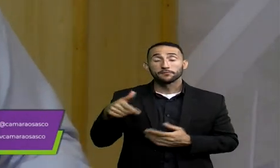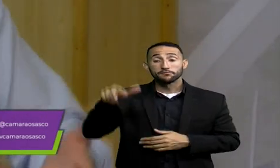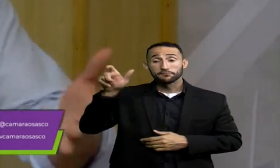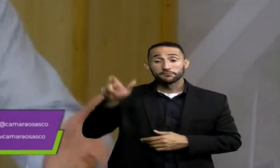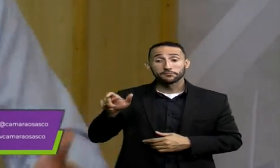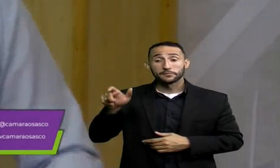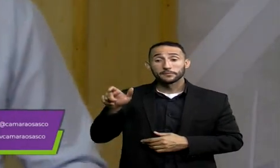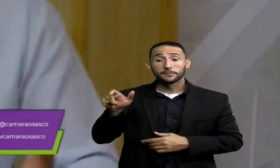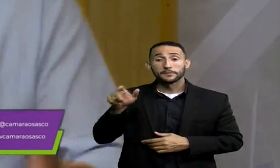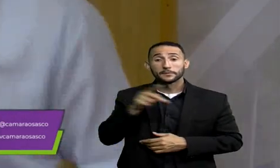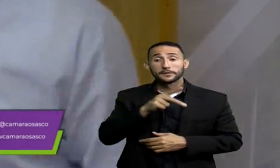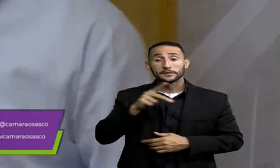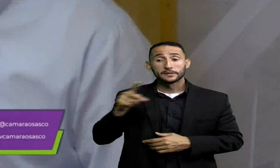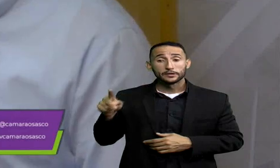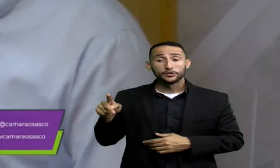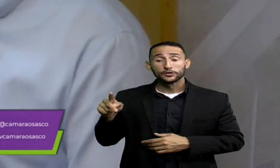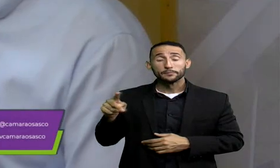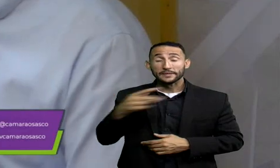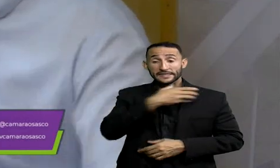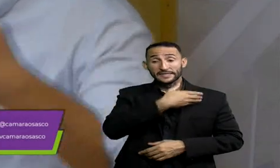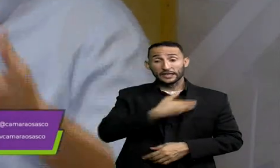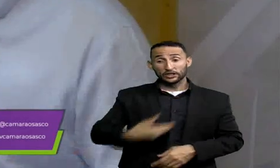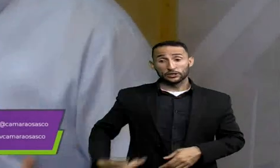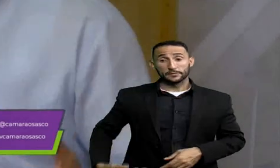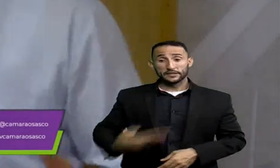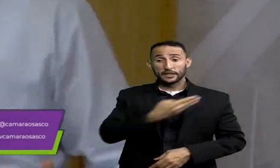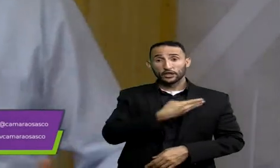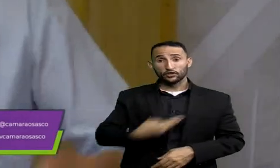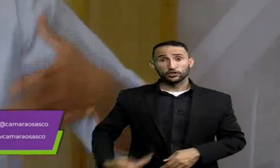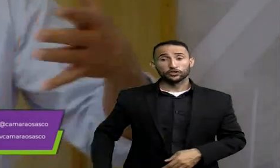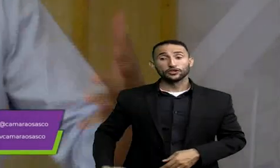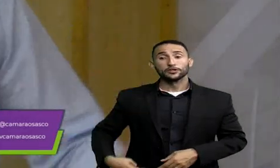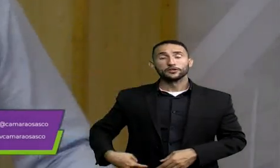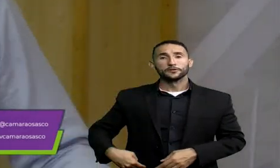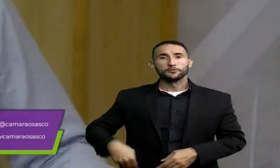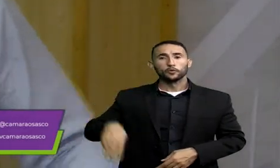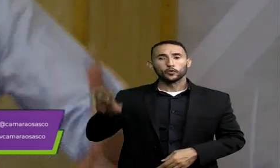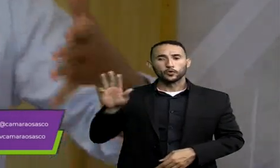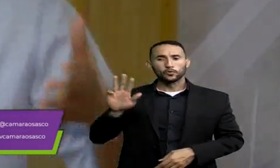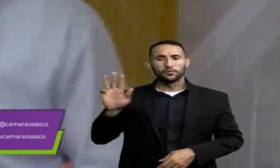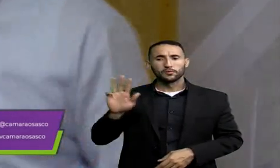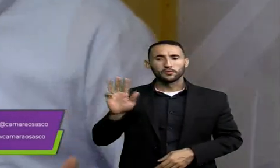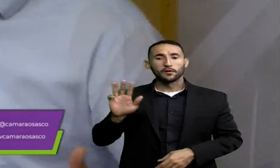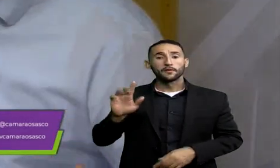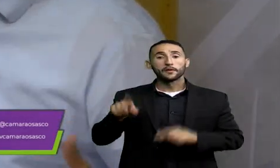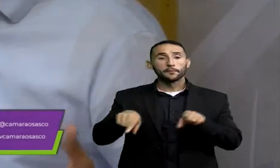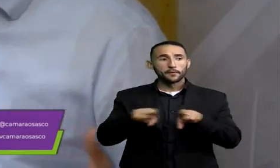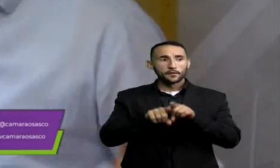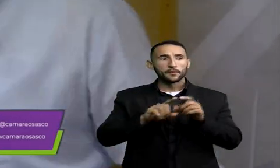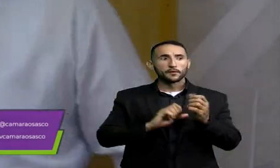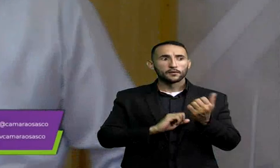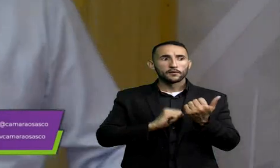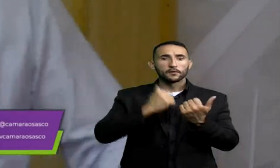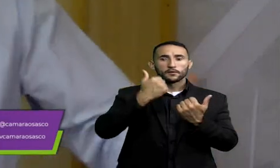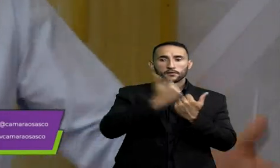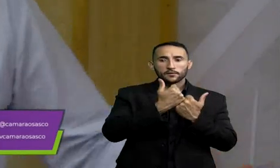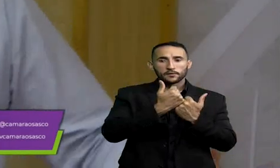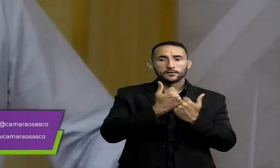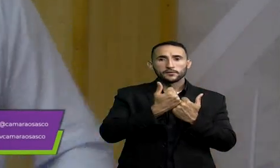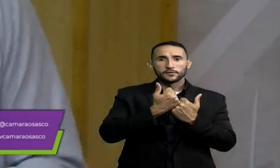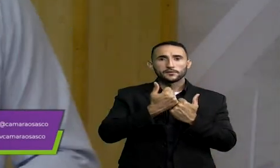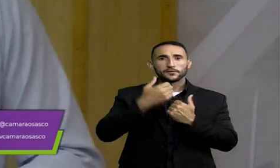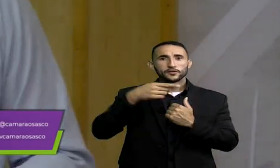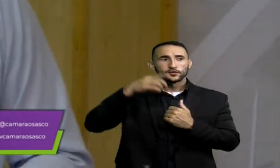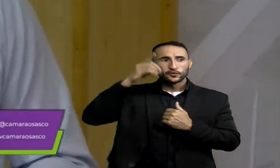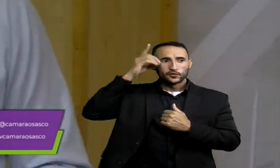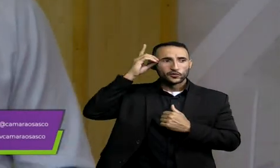tá aí veio aqui Colocou a pedra fundamental a sua sucessora anta também ficou na administração e não terminou a